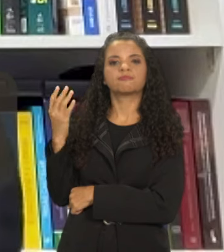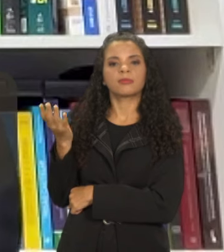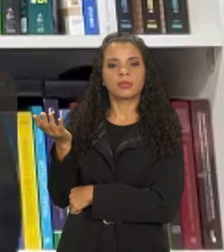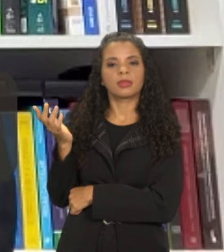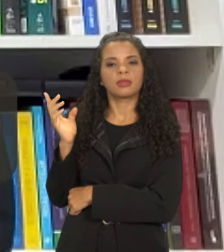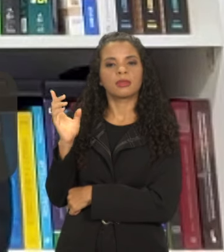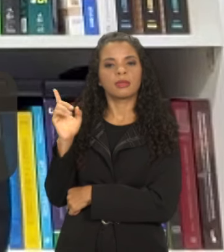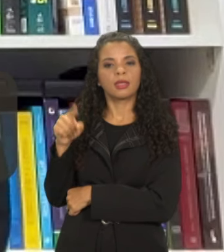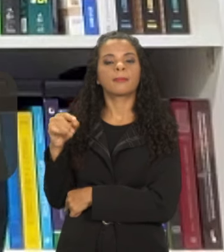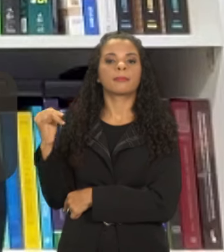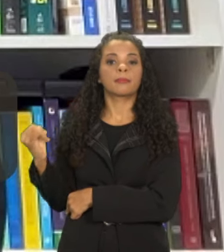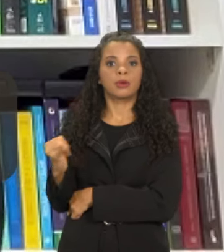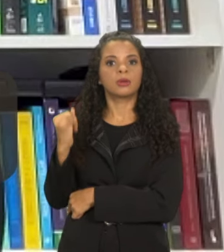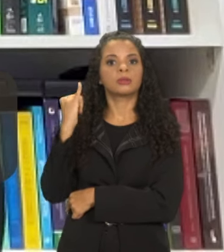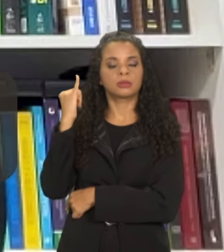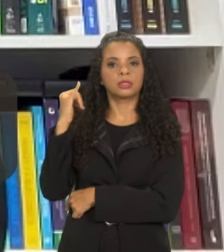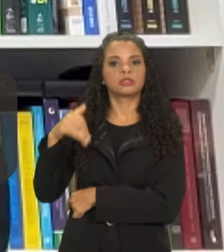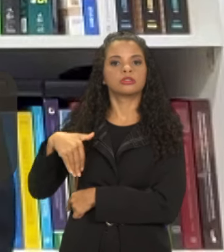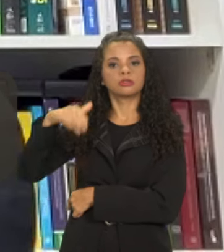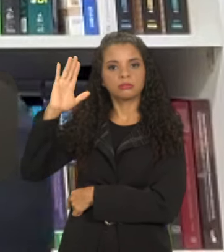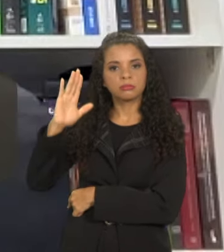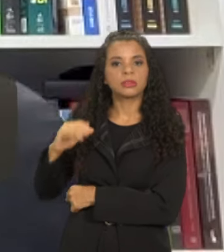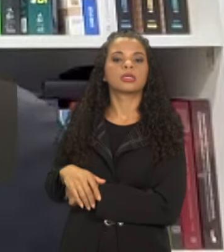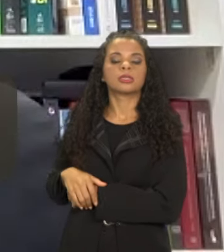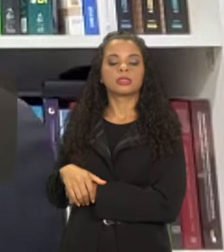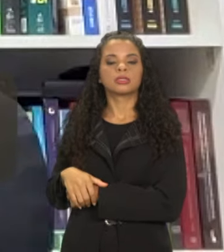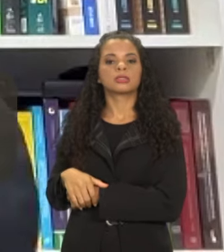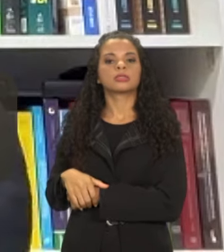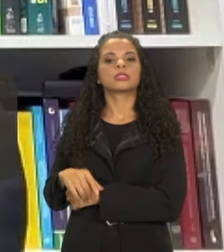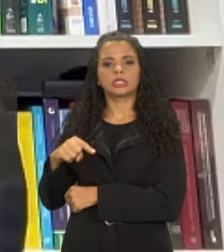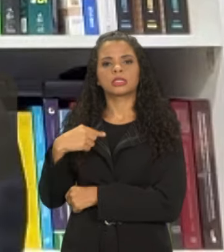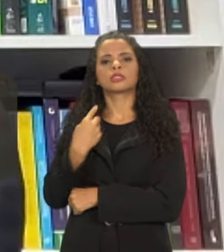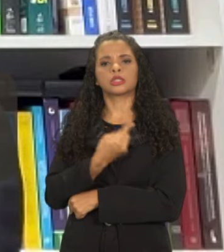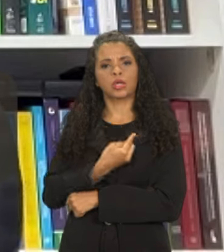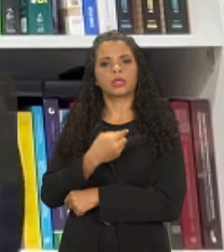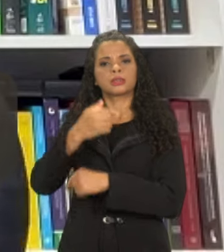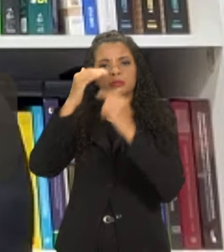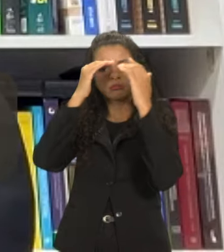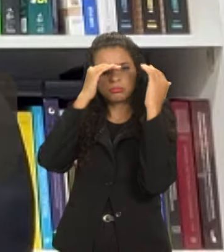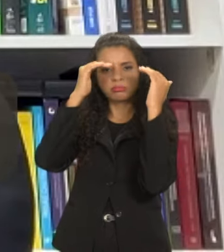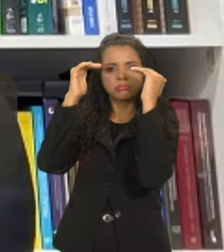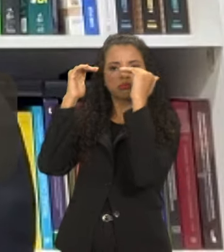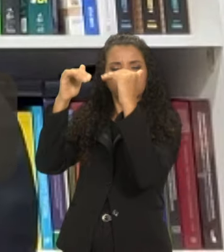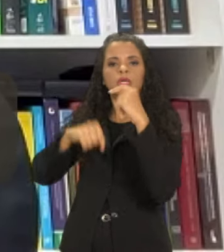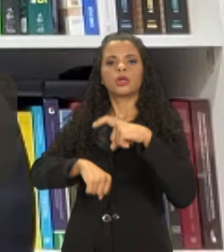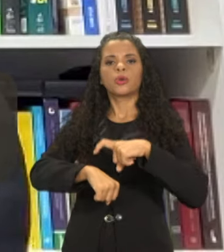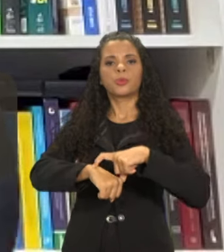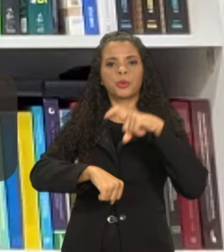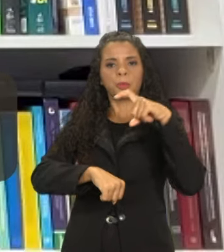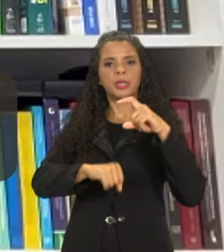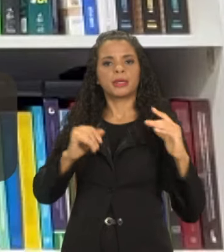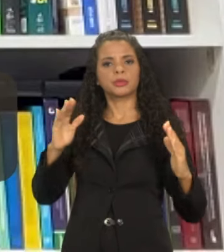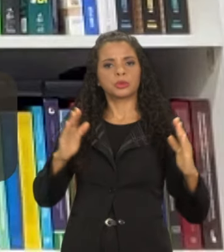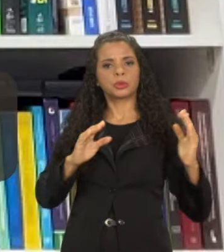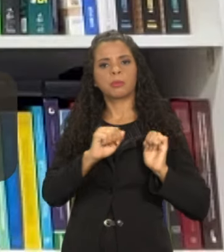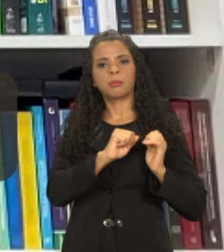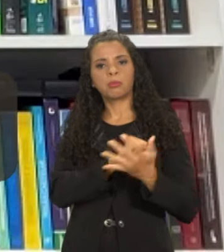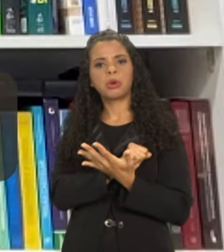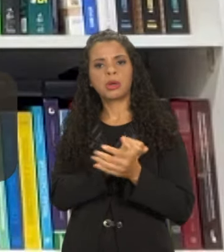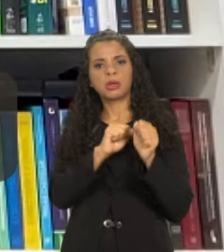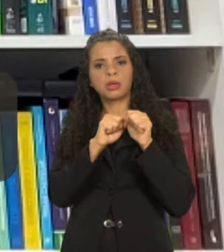determinante, e que foi aquilo que efetivamente nós fizemos no momento da pandemia.